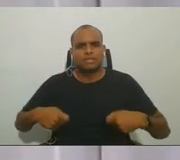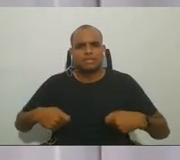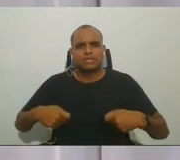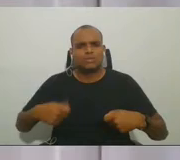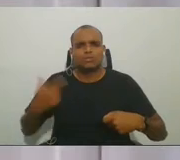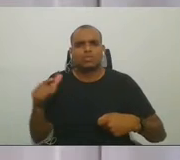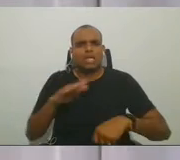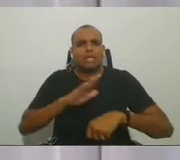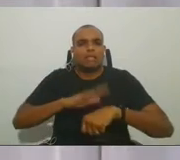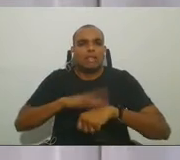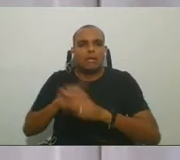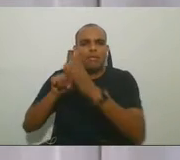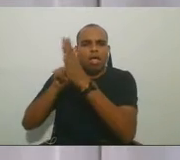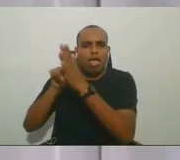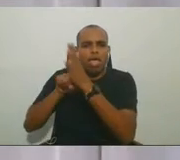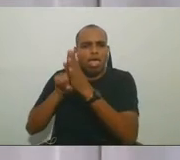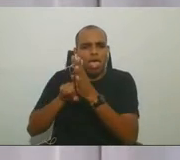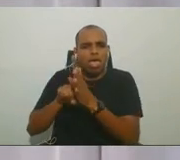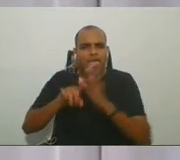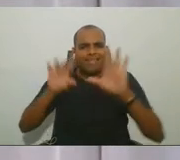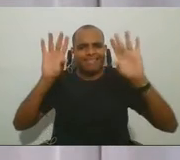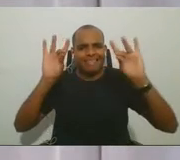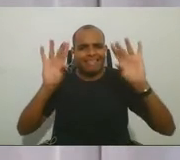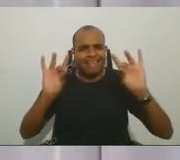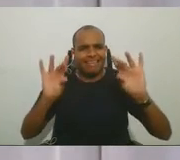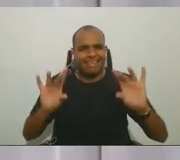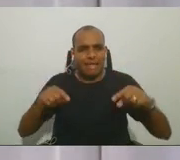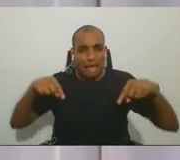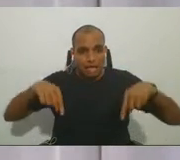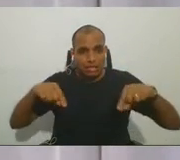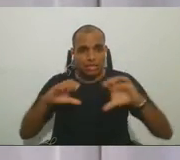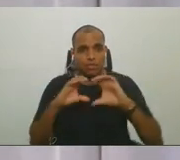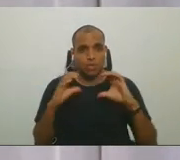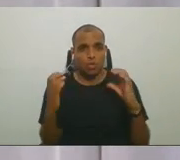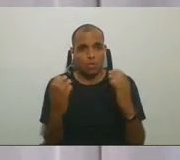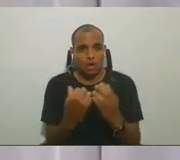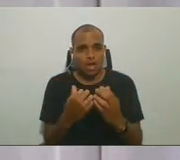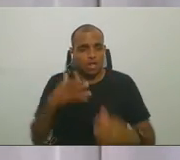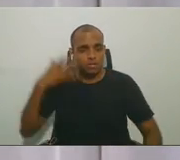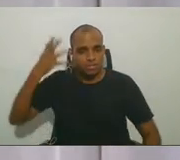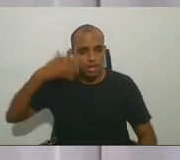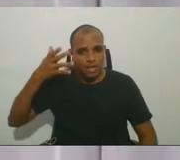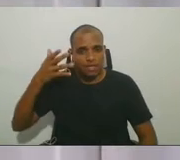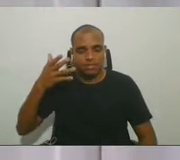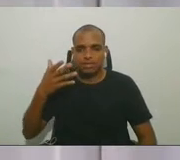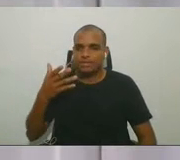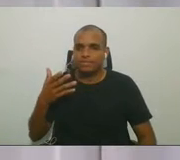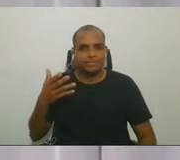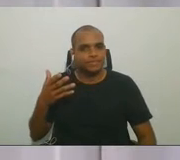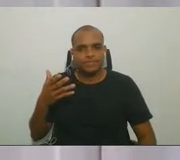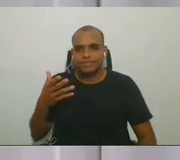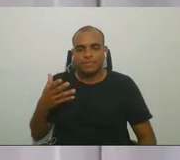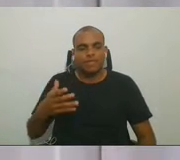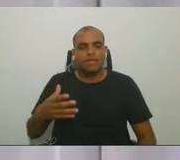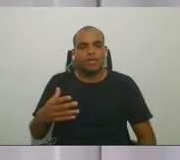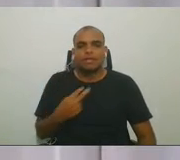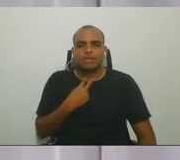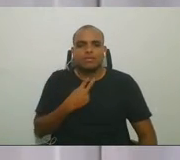tempo para analisar em detalhes nesta conferência e não é suficiente com as